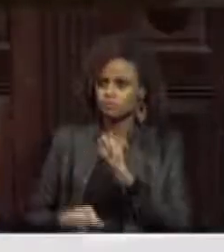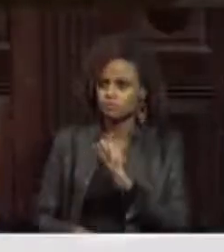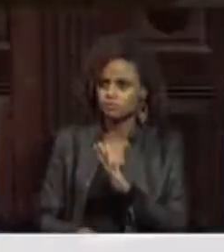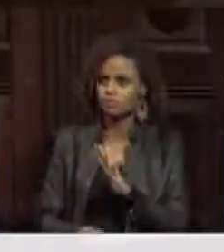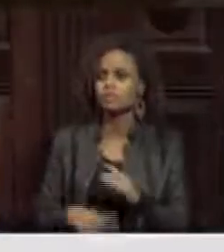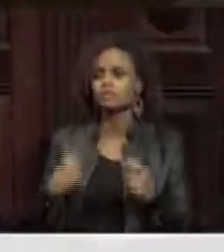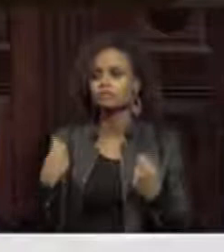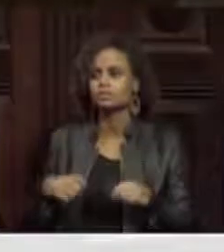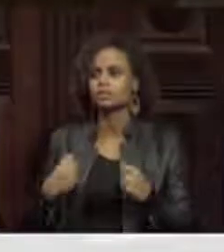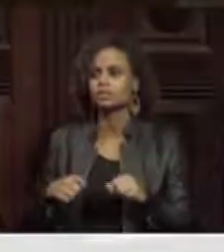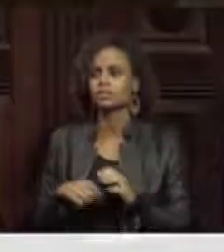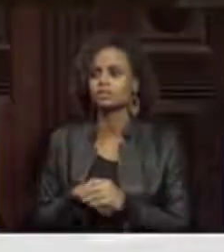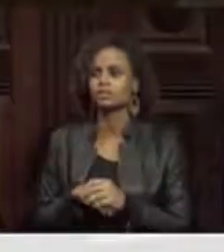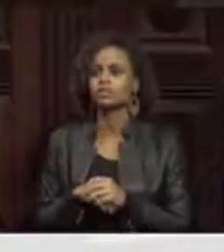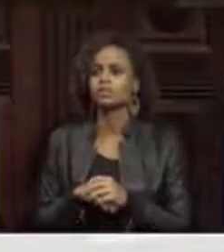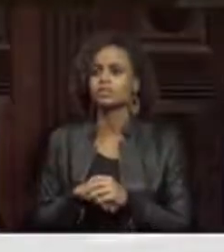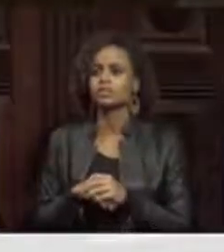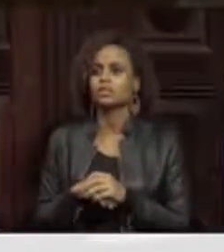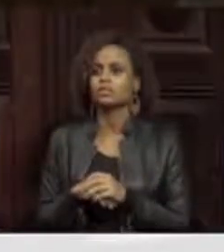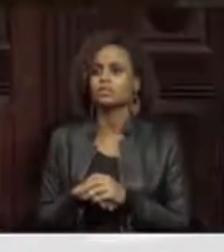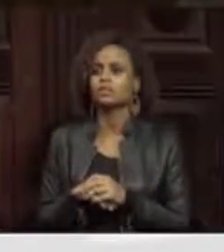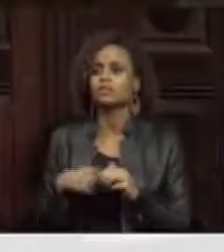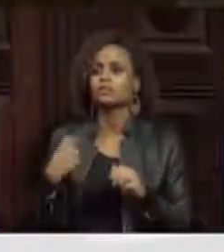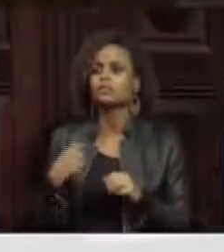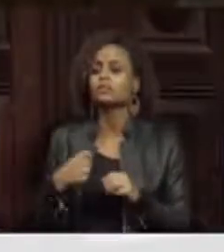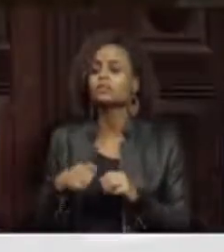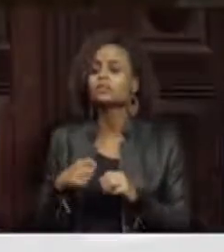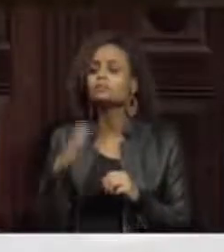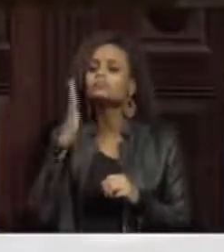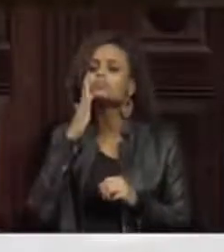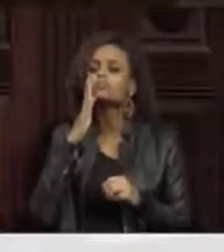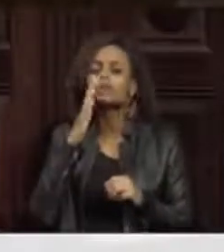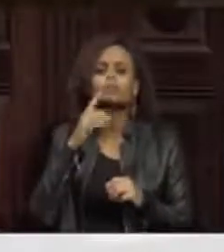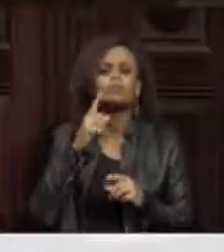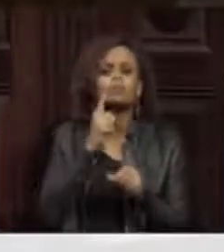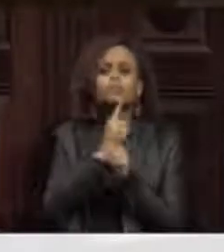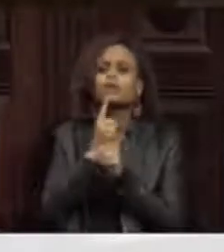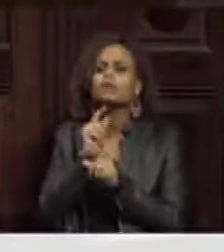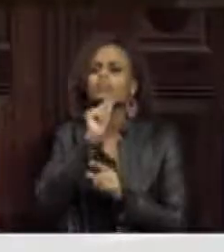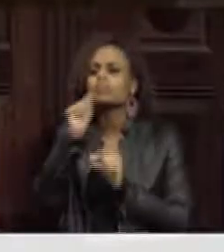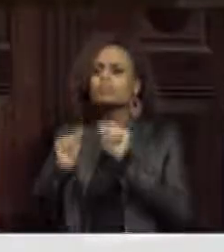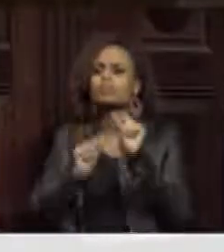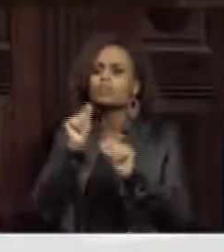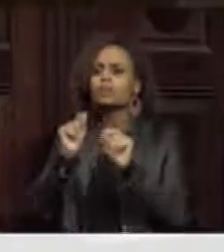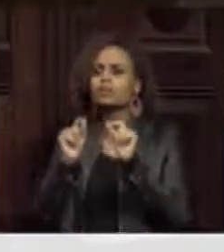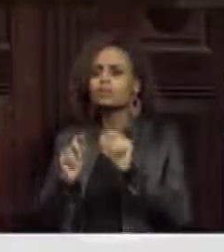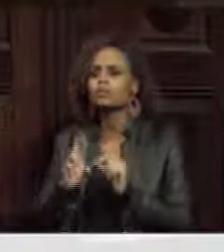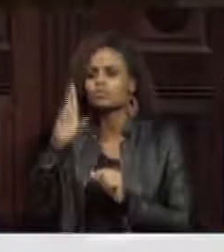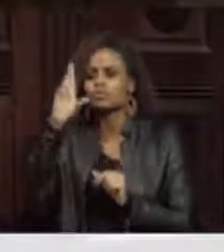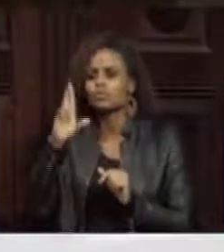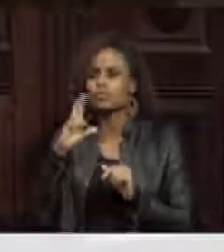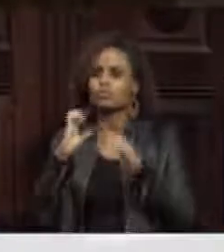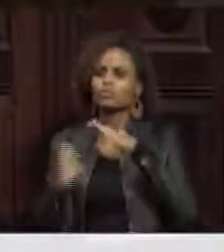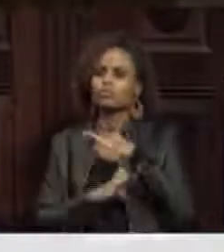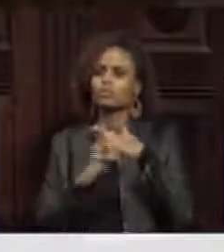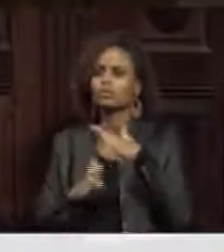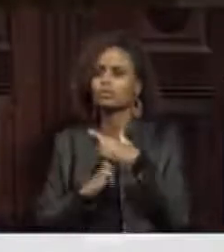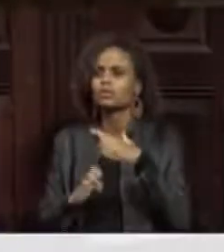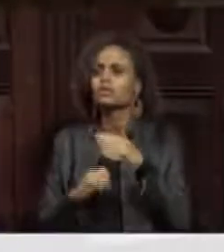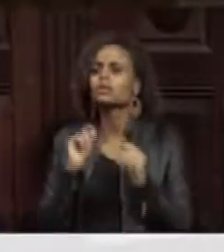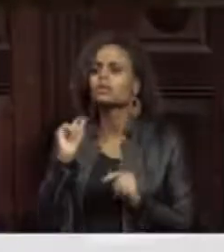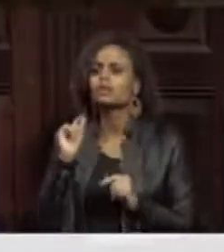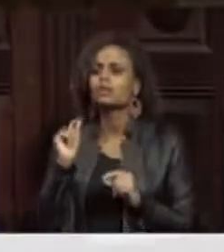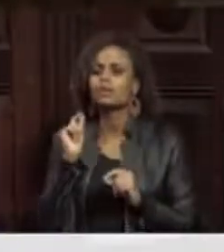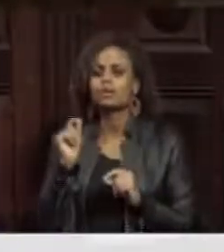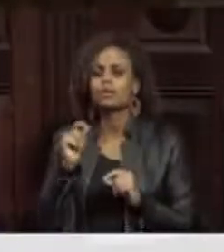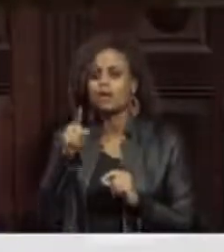dentro da casa, procurar saber quem são essas pessoas que enriquecem todos os